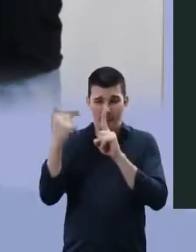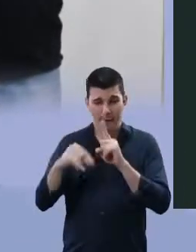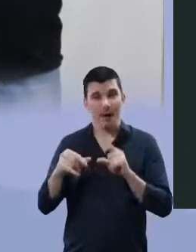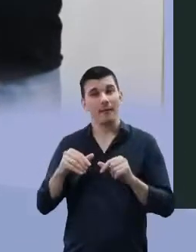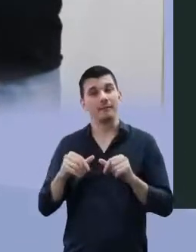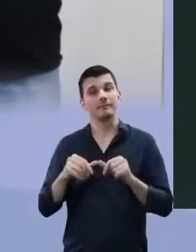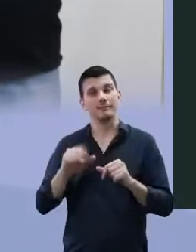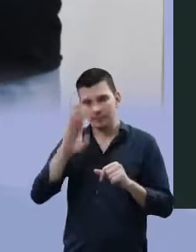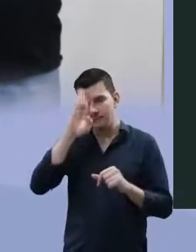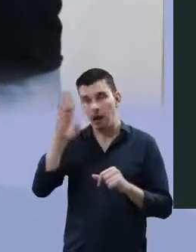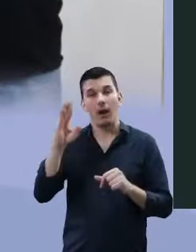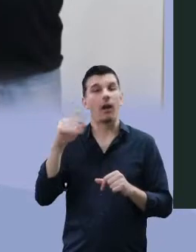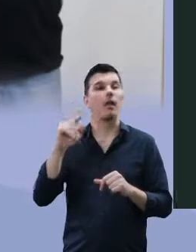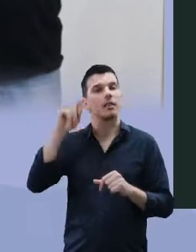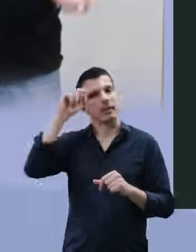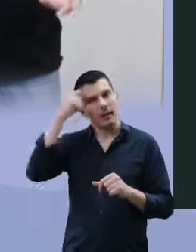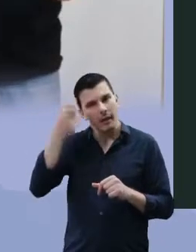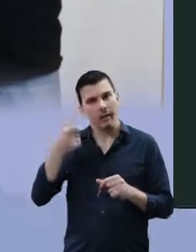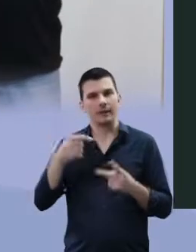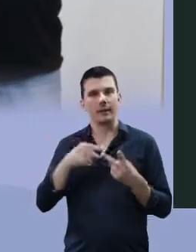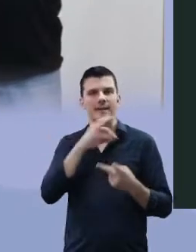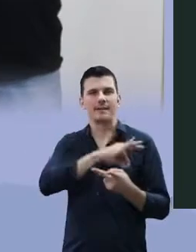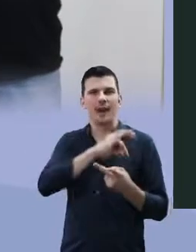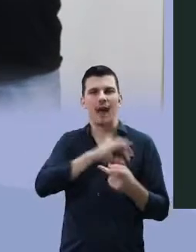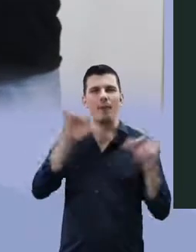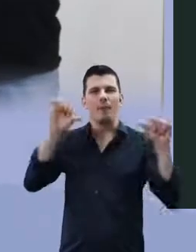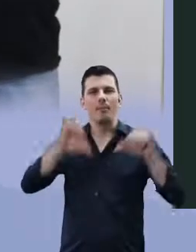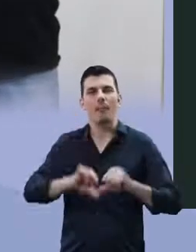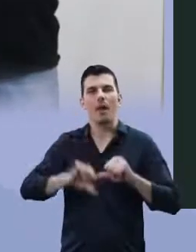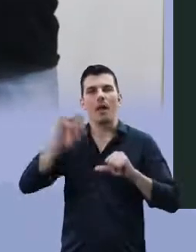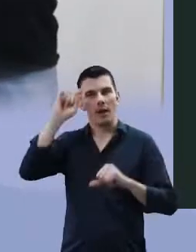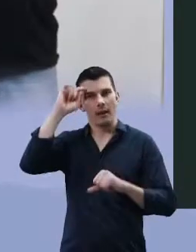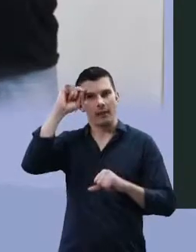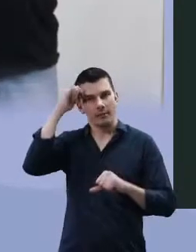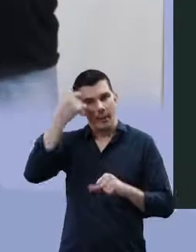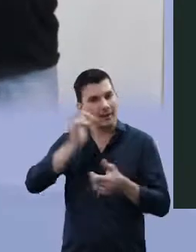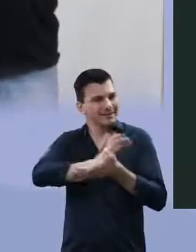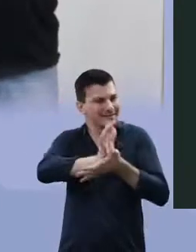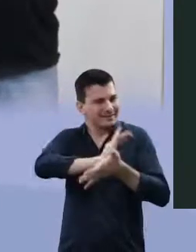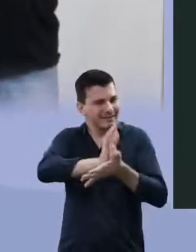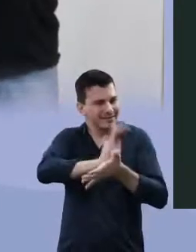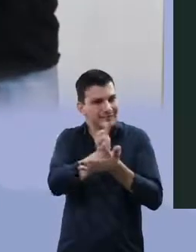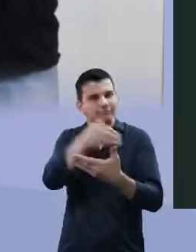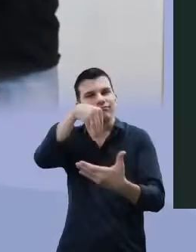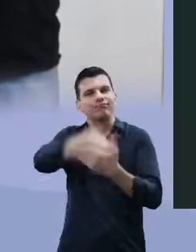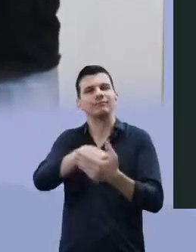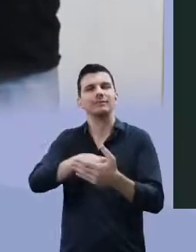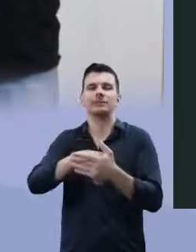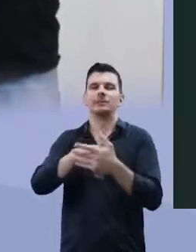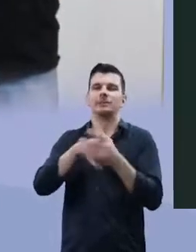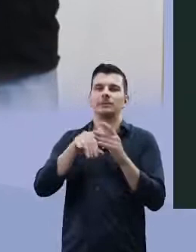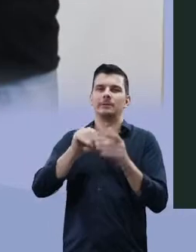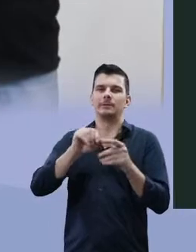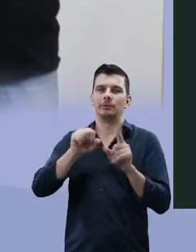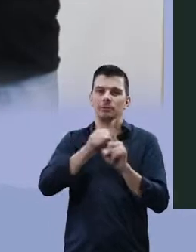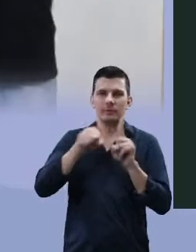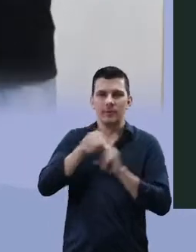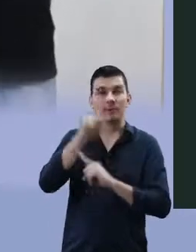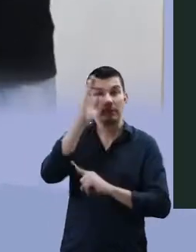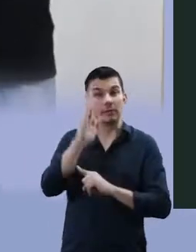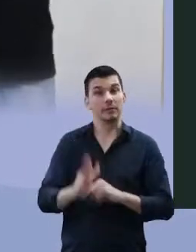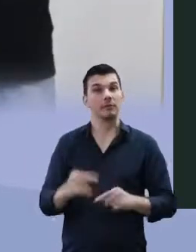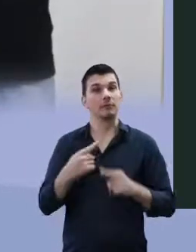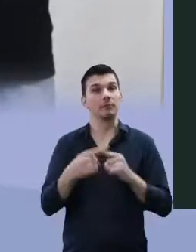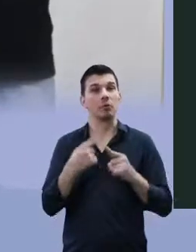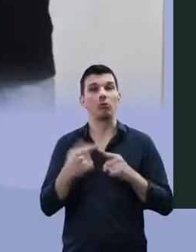negros. Aqueles que têm os menores salários, negros. Entendeu? Então, quer dizer, o racismo está muito arraigado na sociedade brasileira,